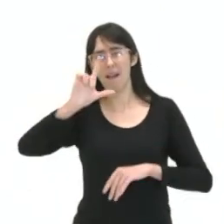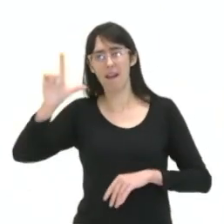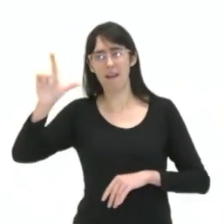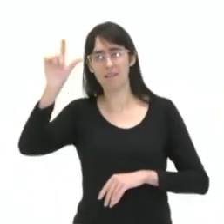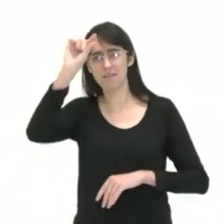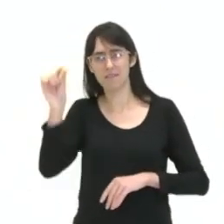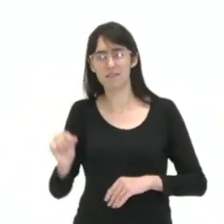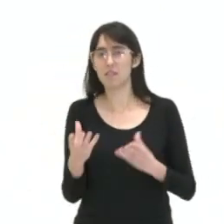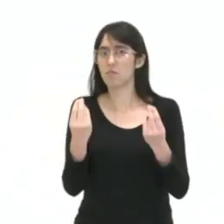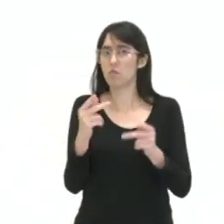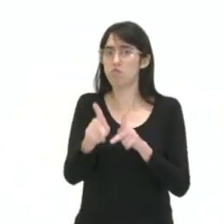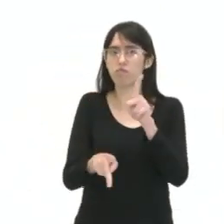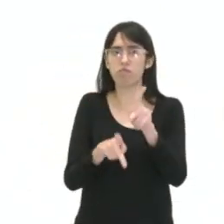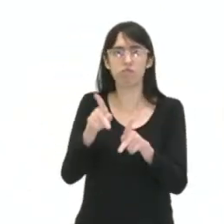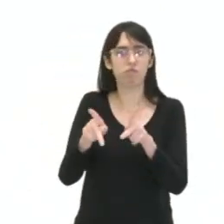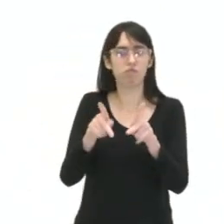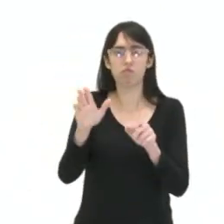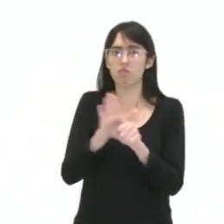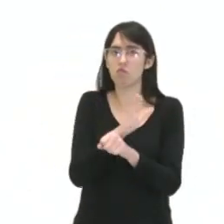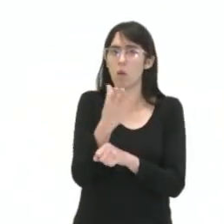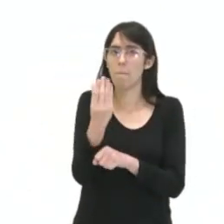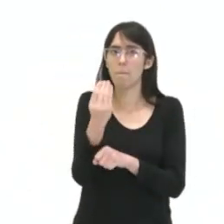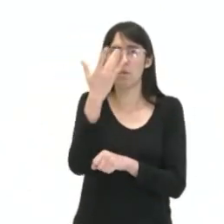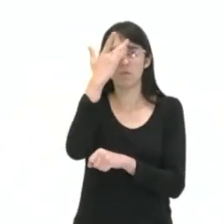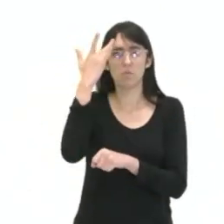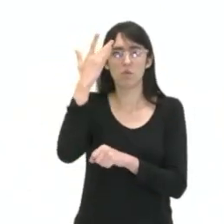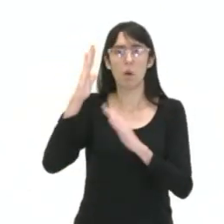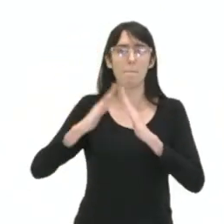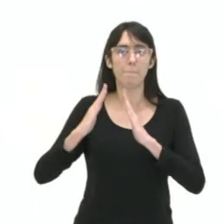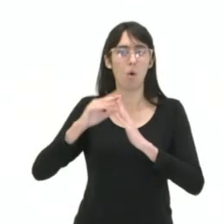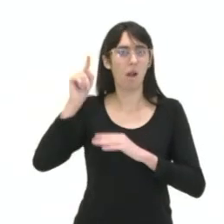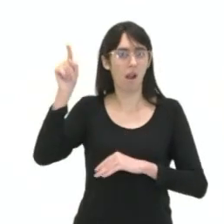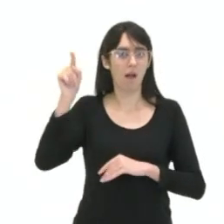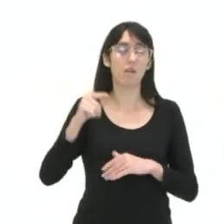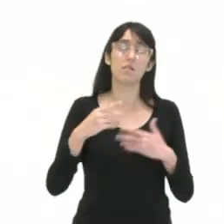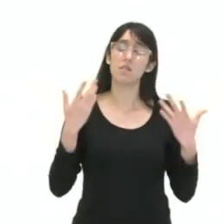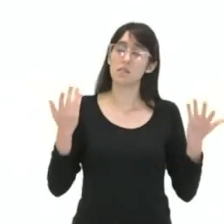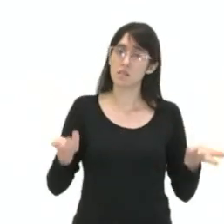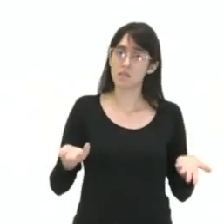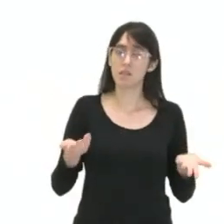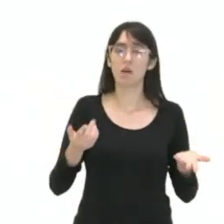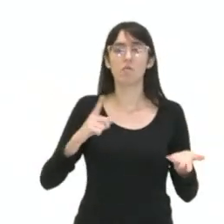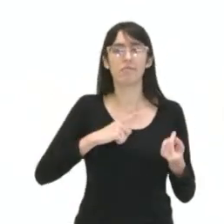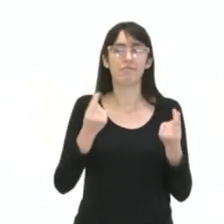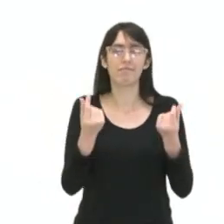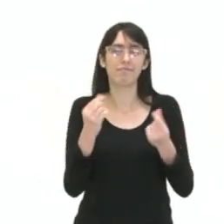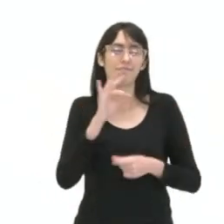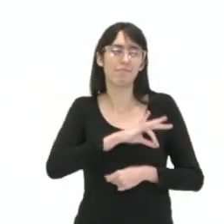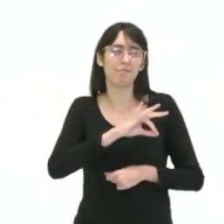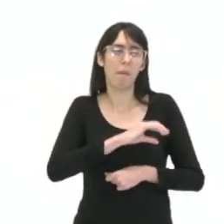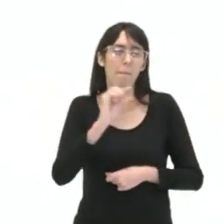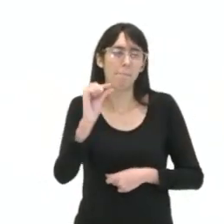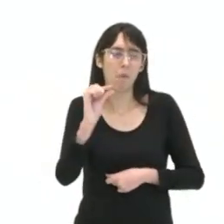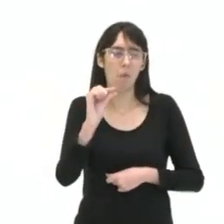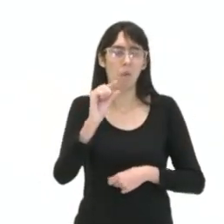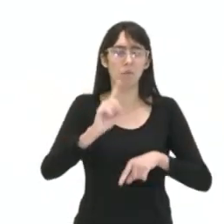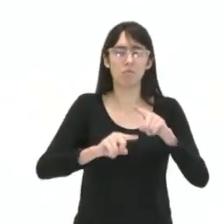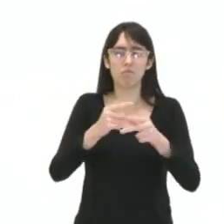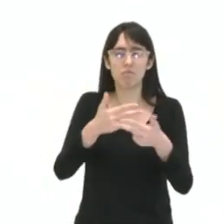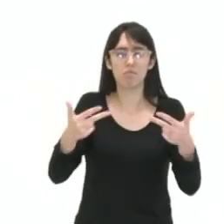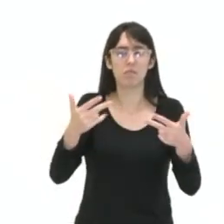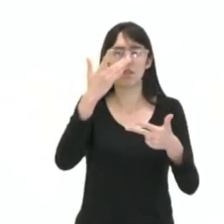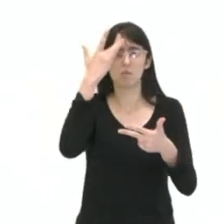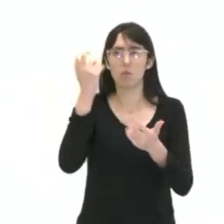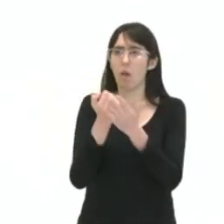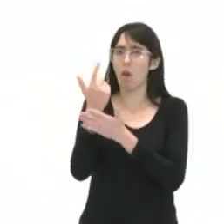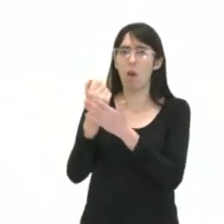grande demografia, muitas pessoas moram lá. Além disso, você consegue mão de obra barata, bom mercado consumidor